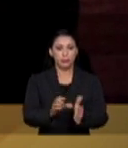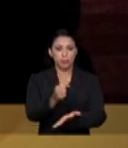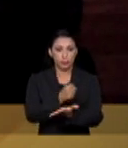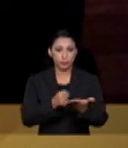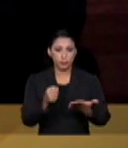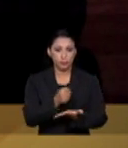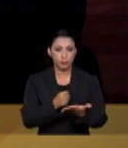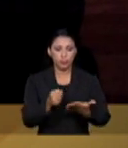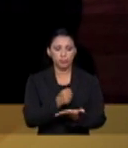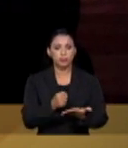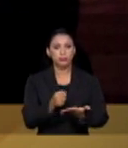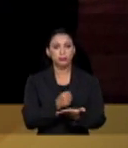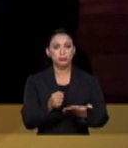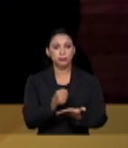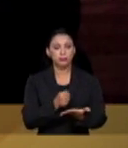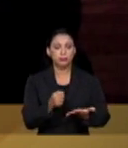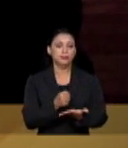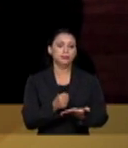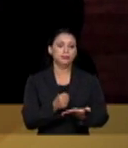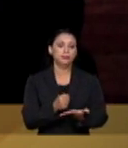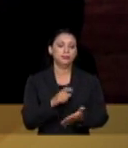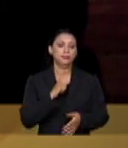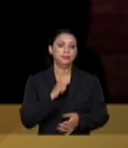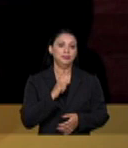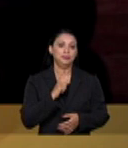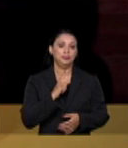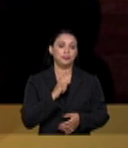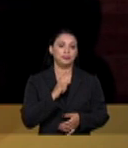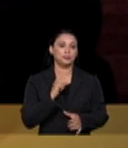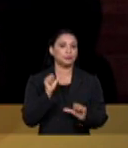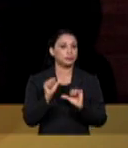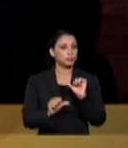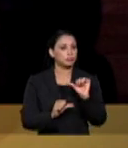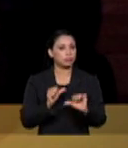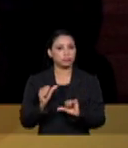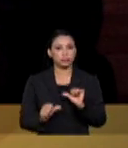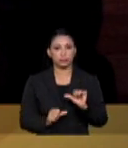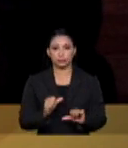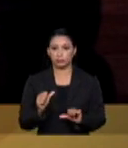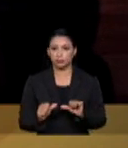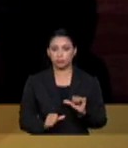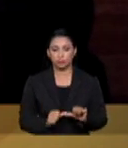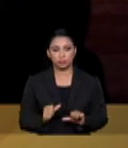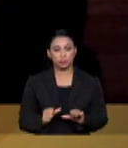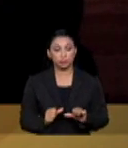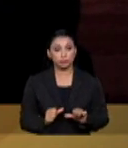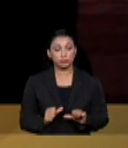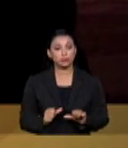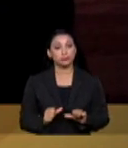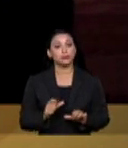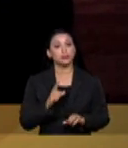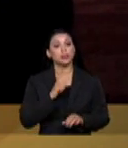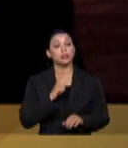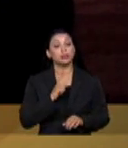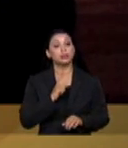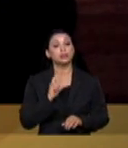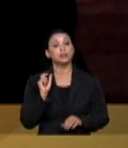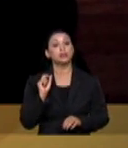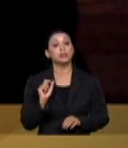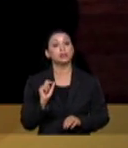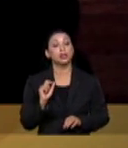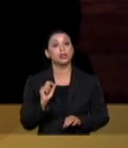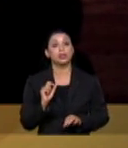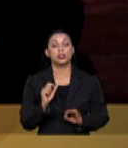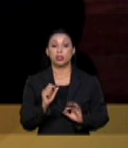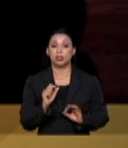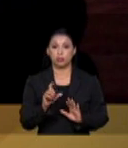Estão imunes às versões com a potencial de corta o exercício